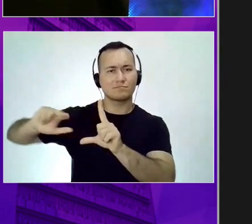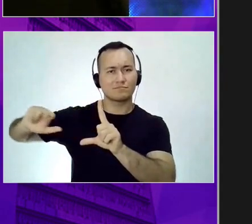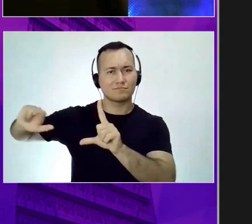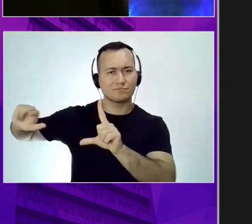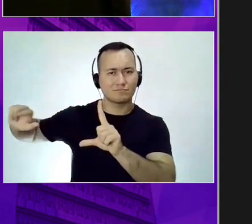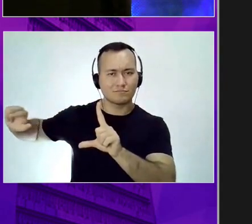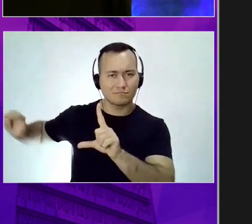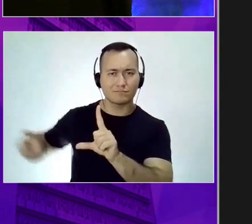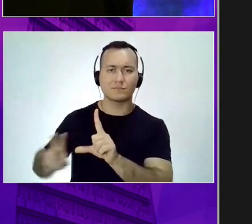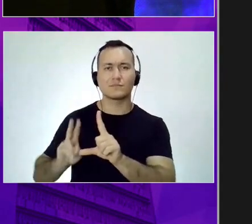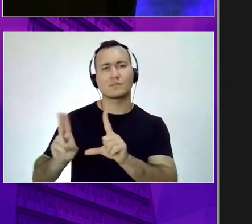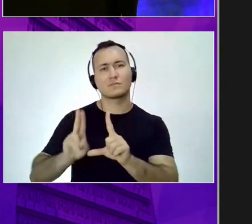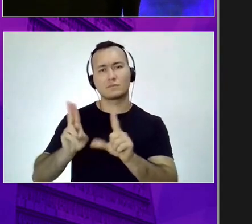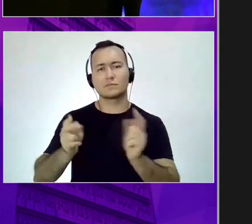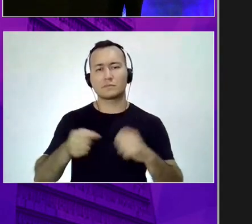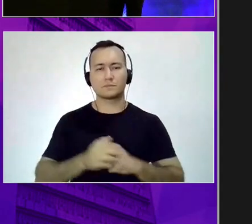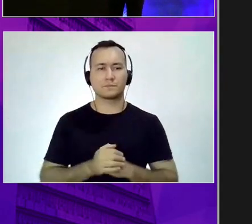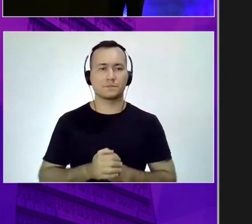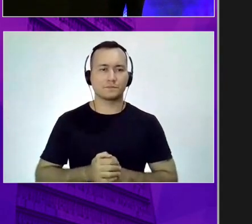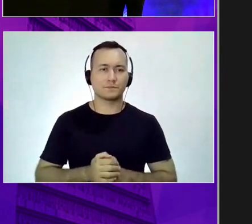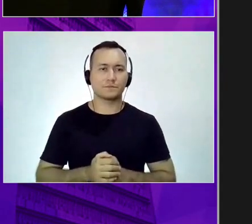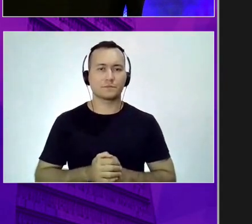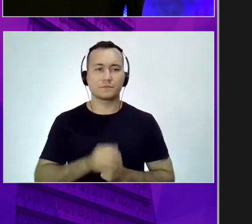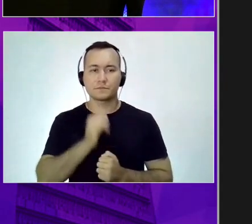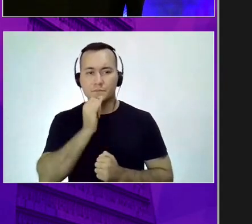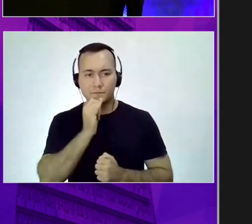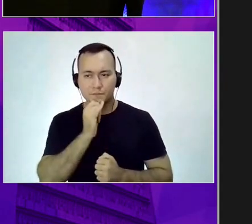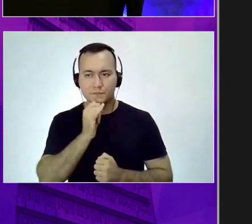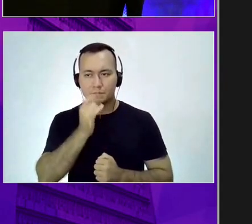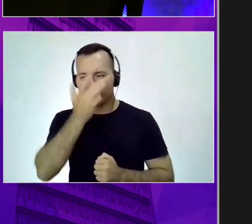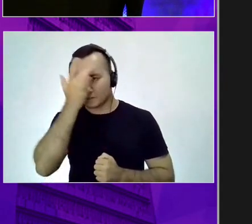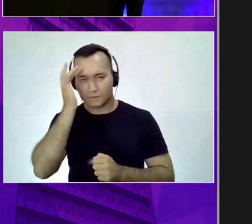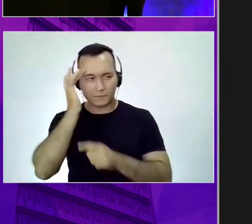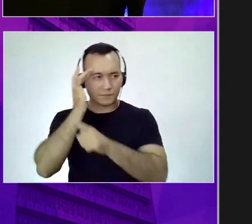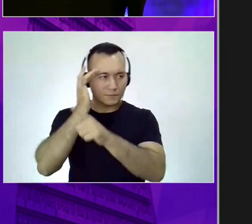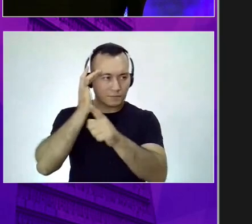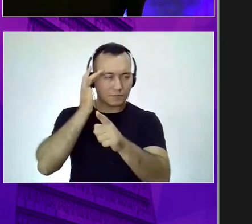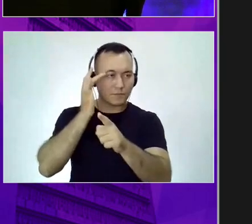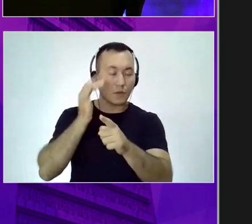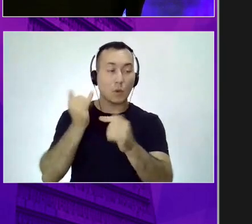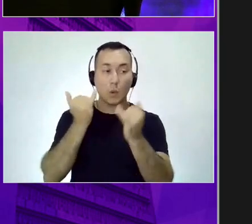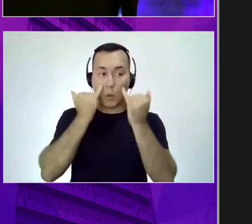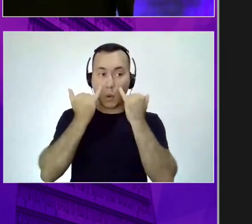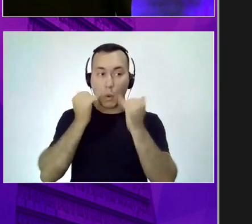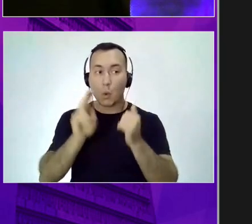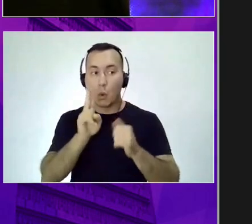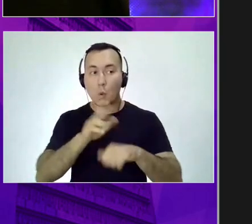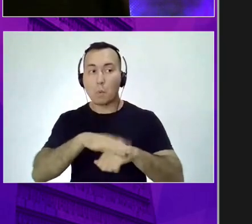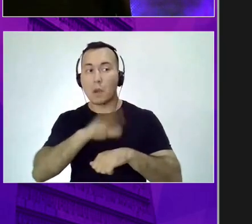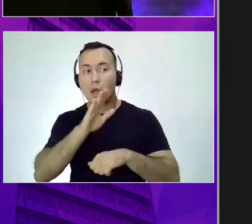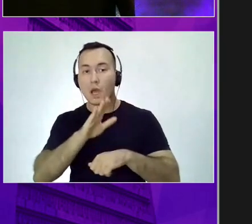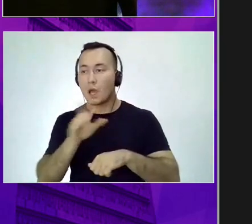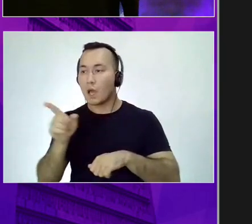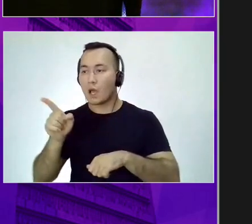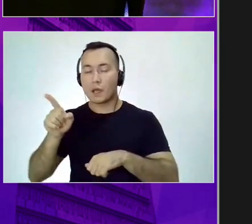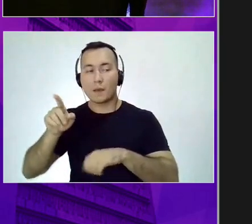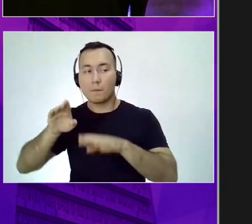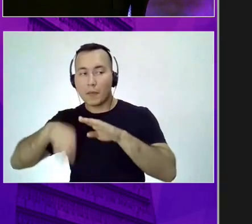custo, por exemplo. Quem que está consumindo mais aquela informação? Quem que está gastando mais com aquela informação? Será que é quem está